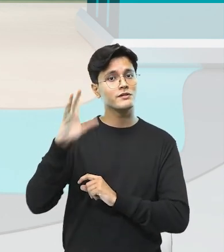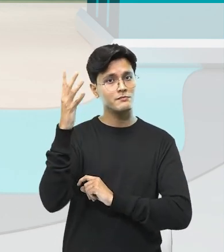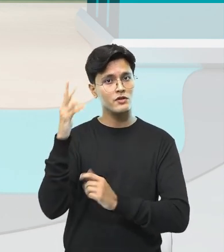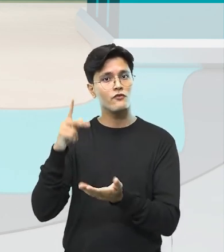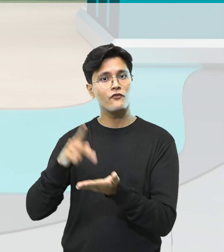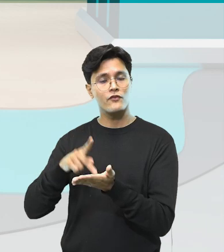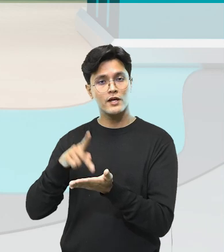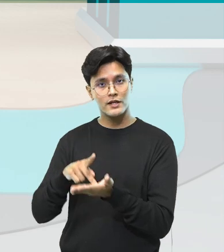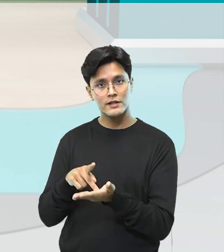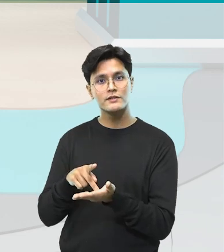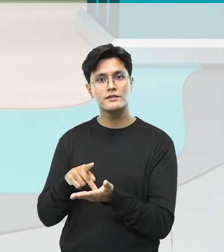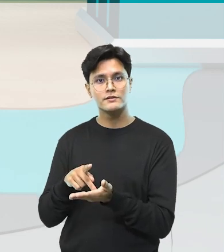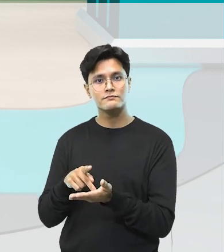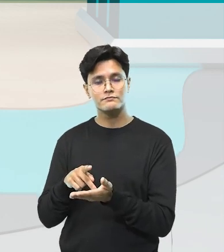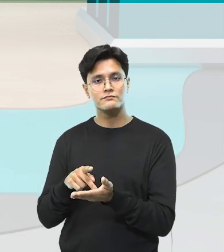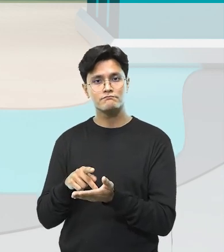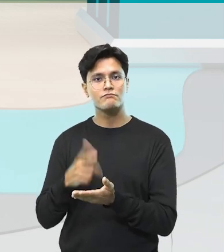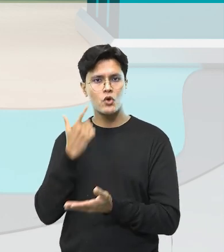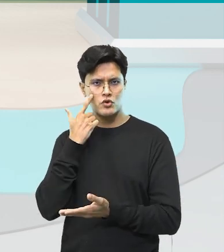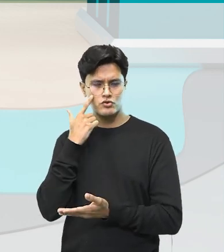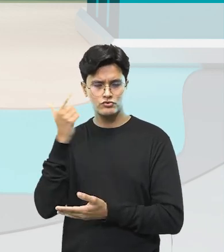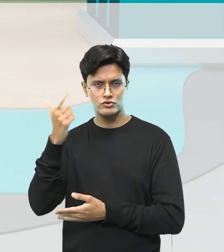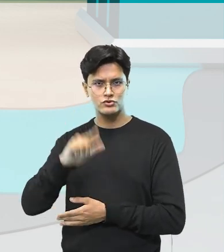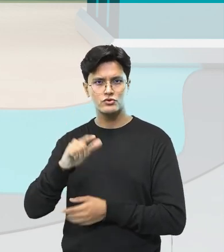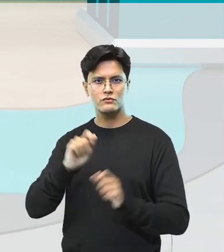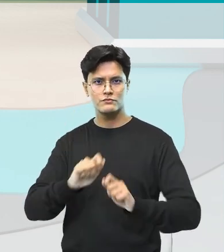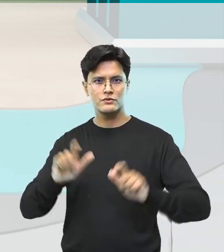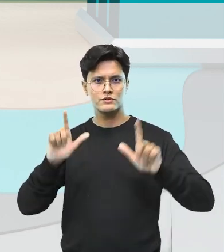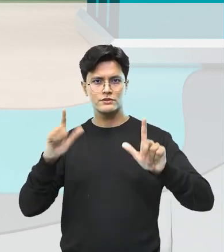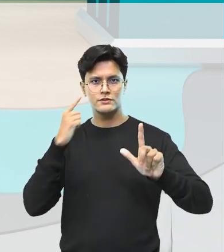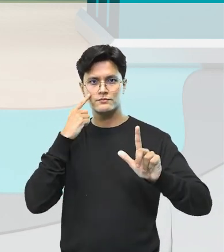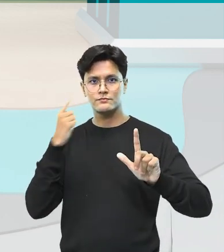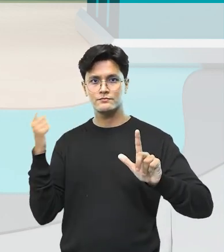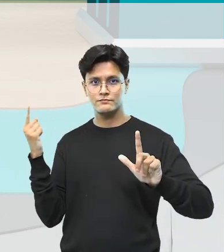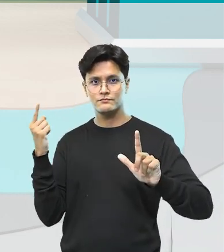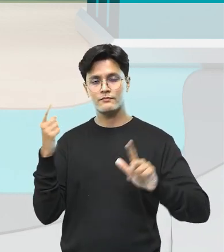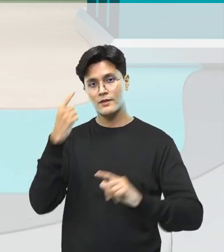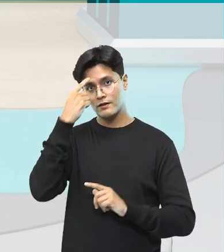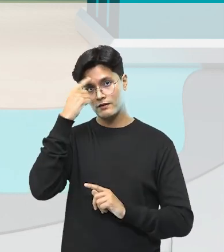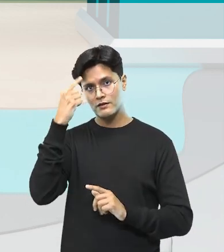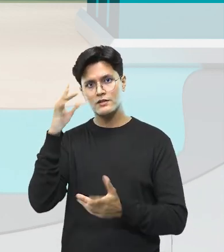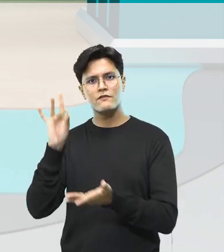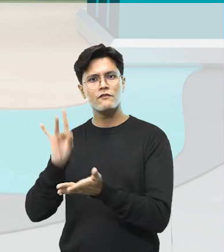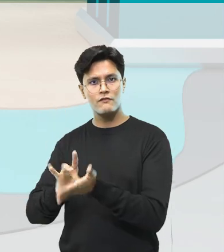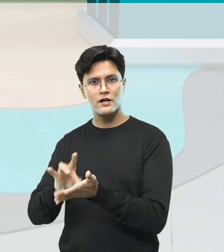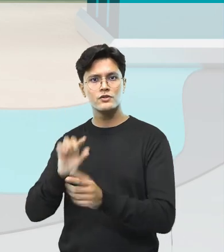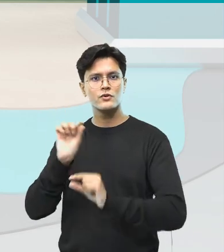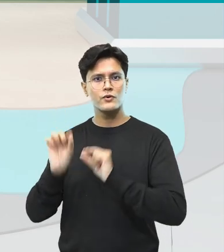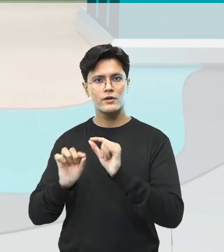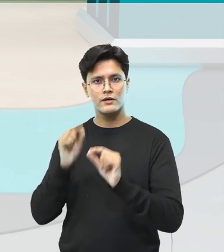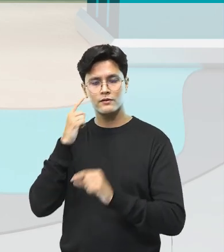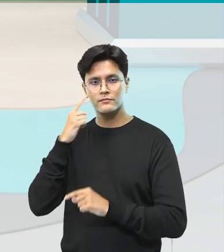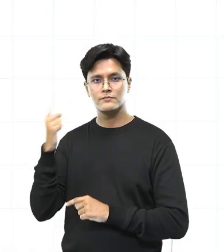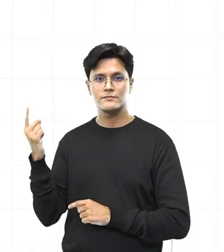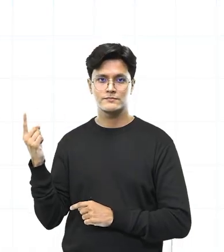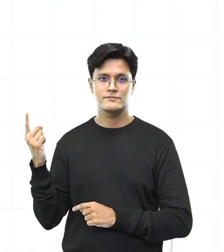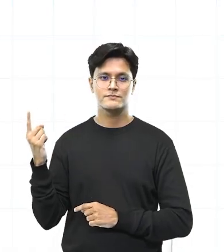que tem em um estudo. Quer ver? Coloca pra gente de novo aí a ideia de fato, tá bom? Olha só.